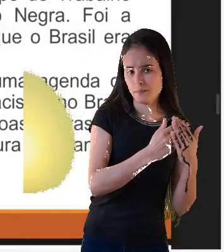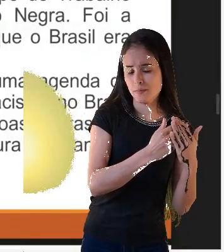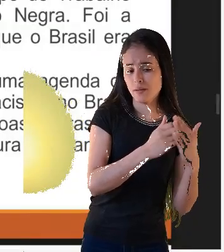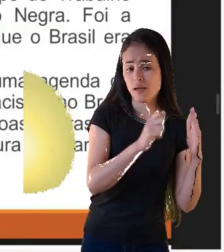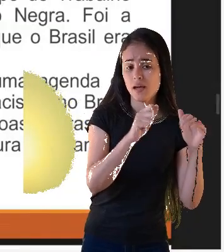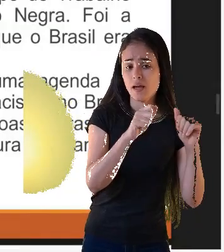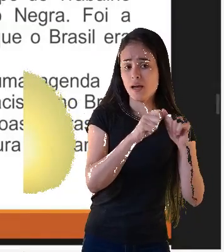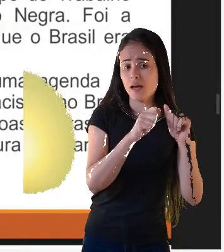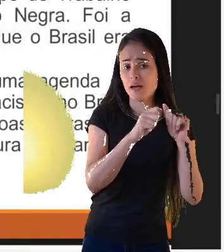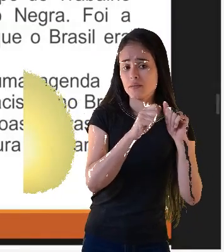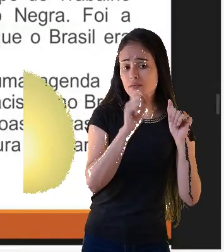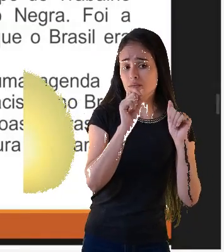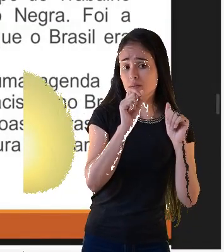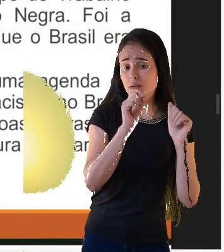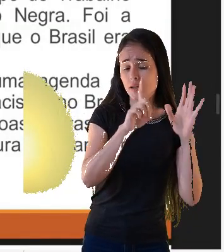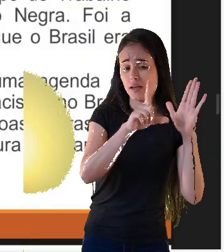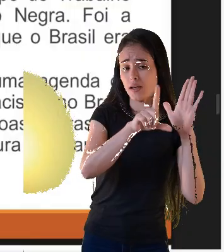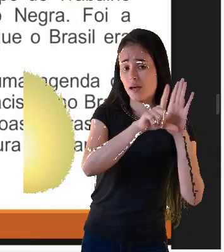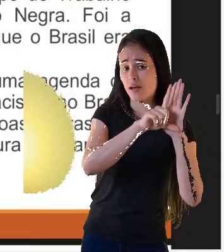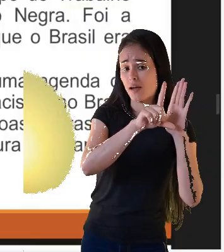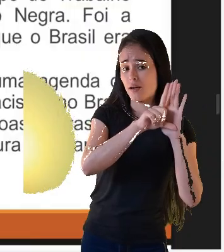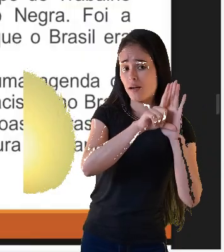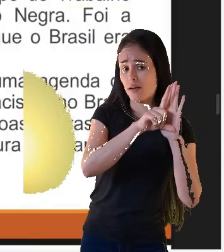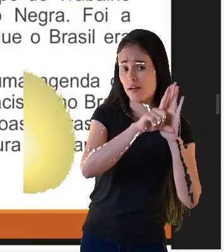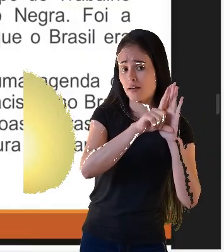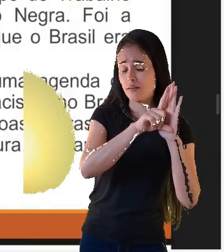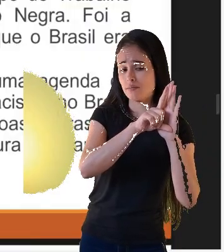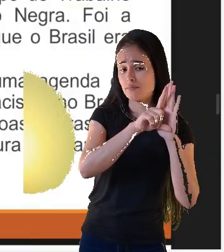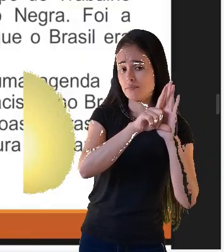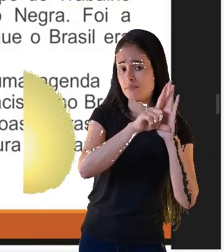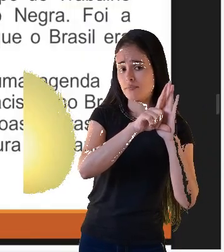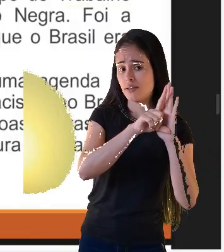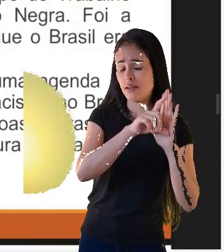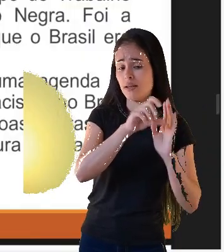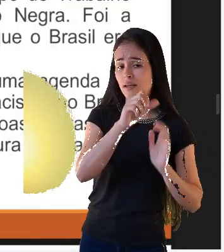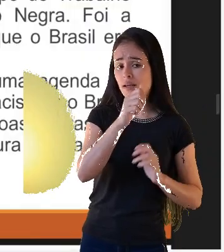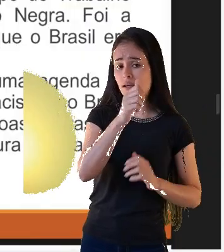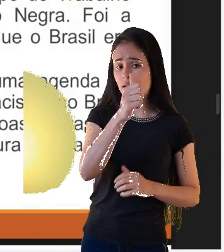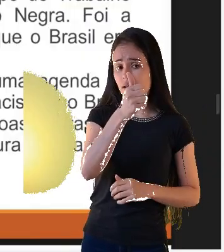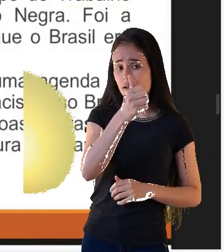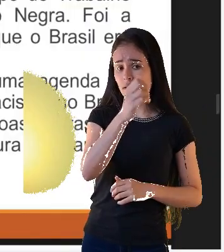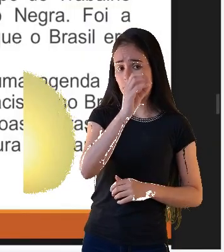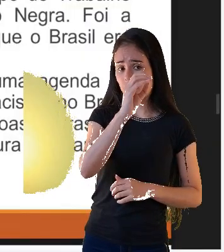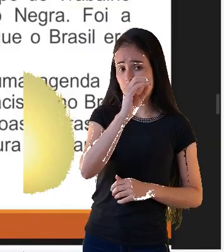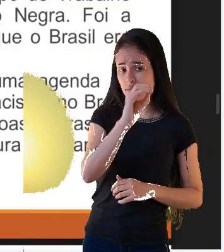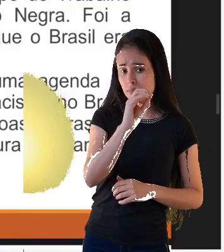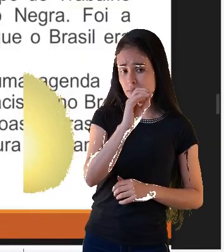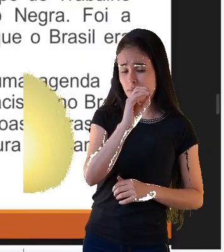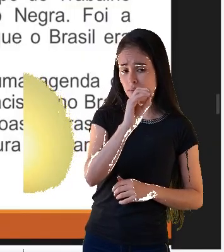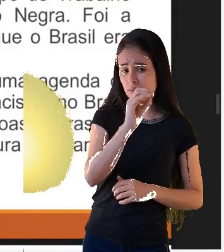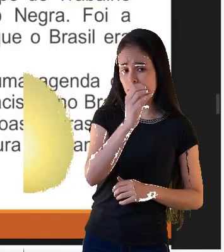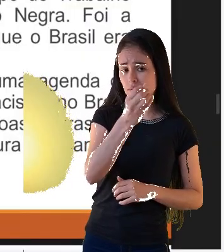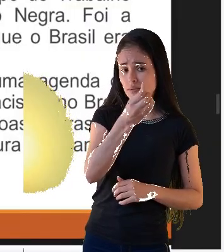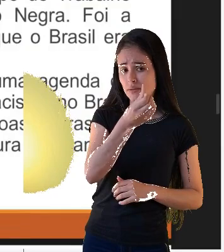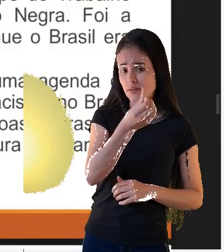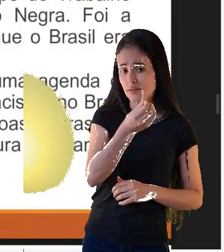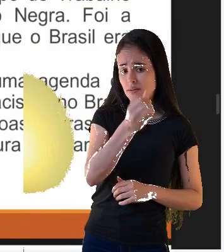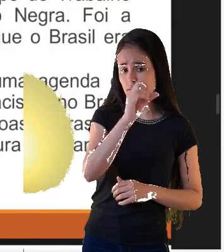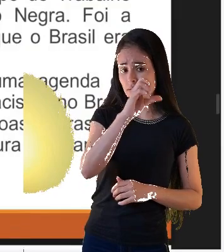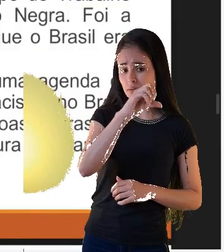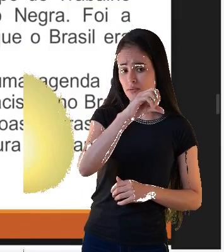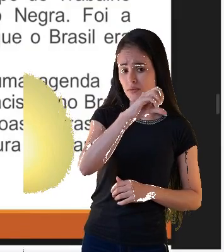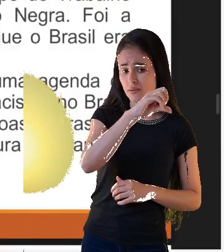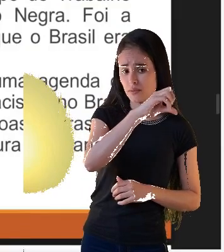Lei 10.639, né? Esse grupo na parte de saúde